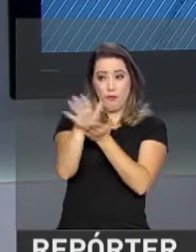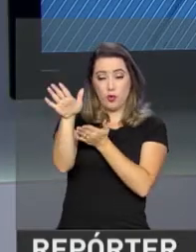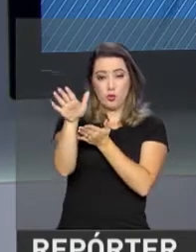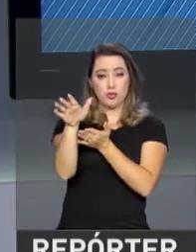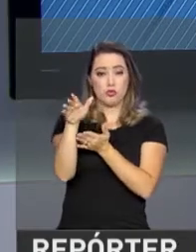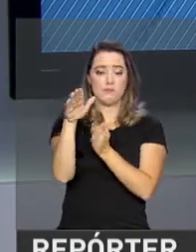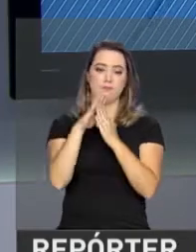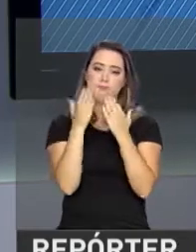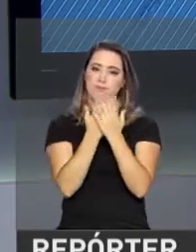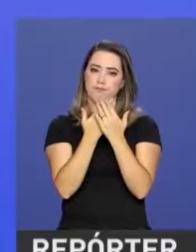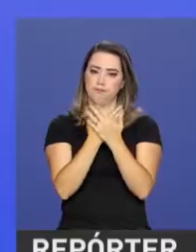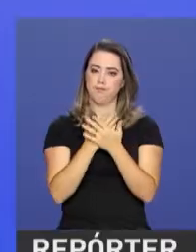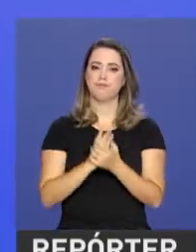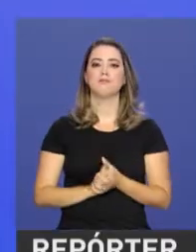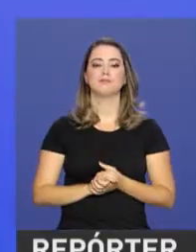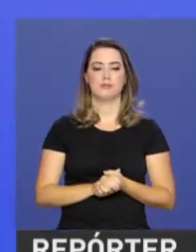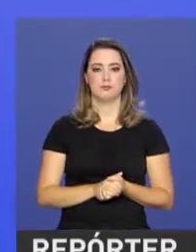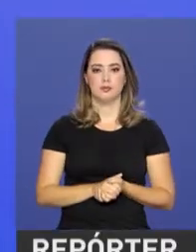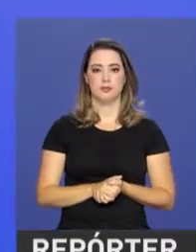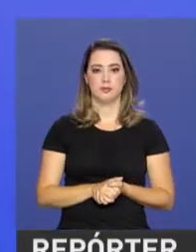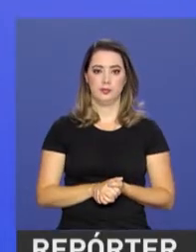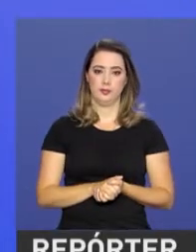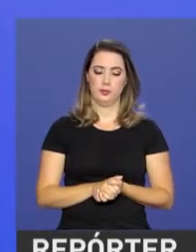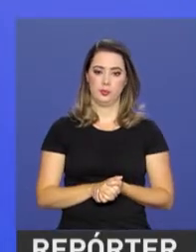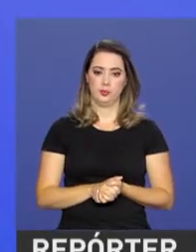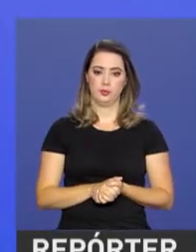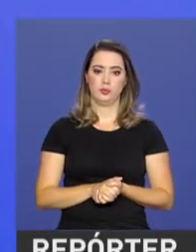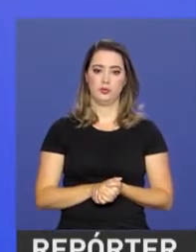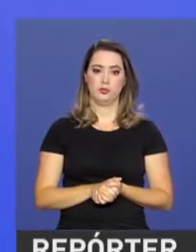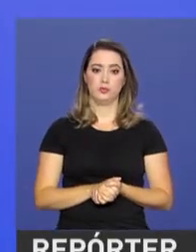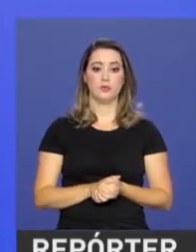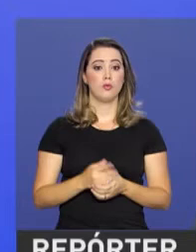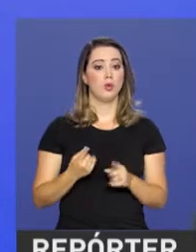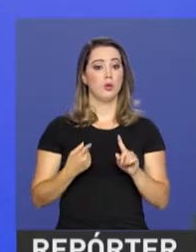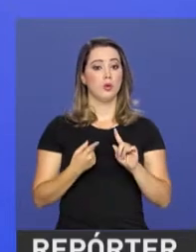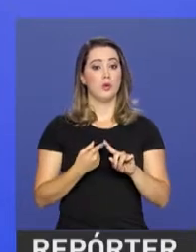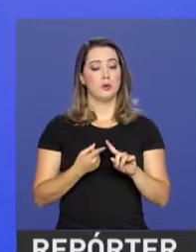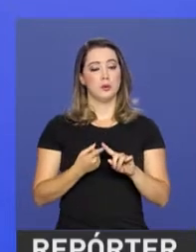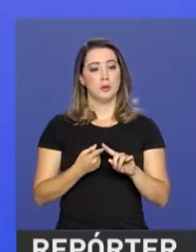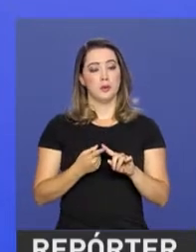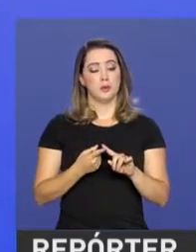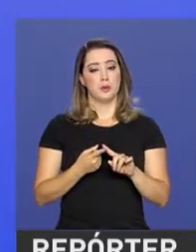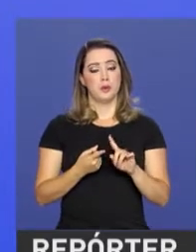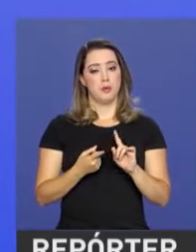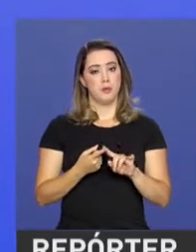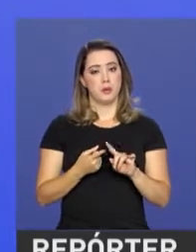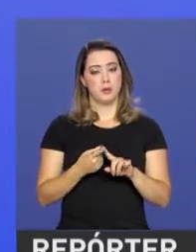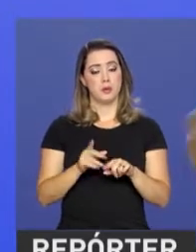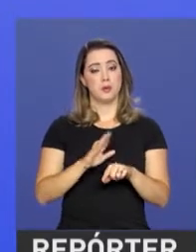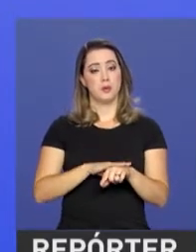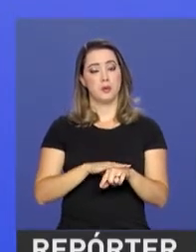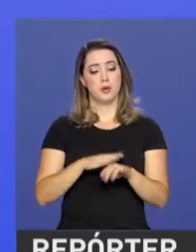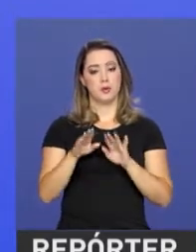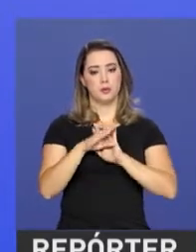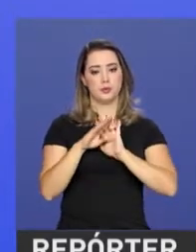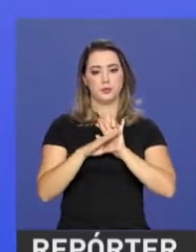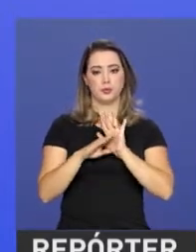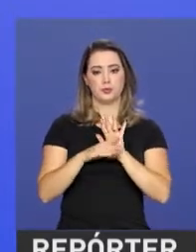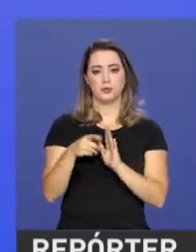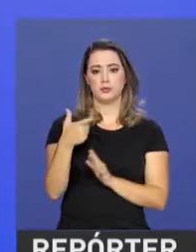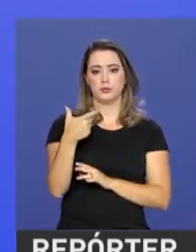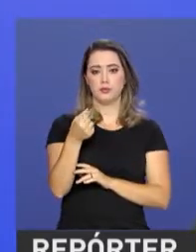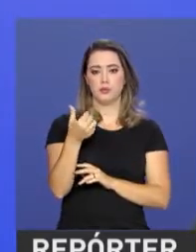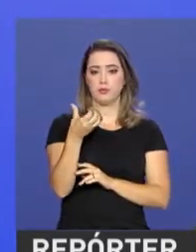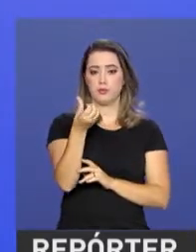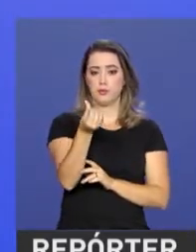educação no país na primeira etapa do programa ainda 2016 para serem plano